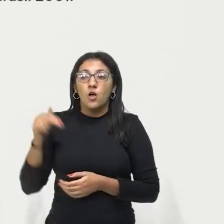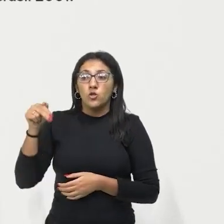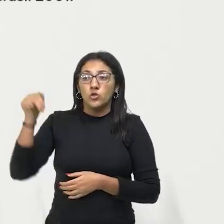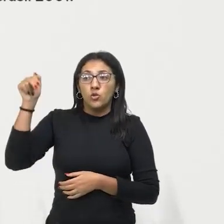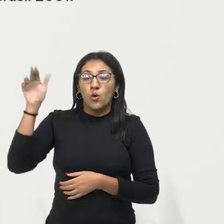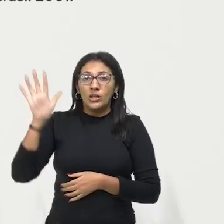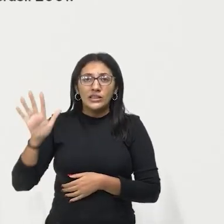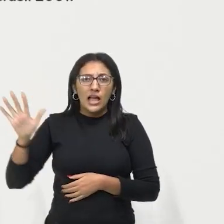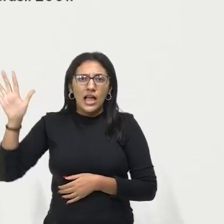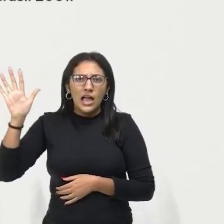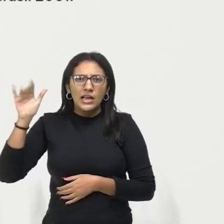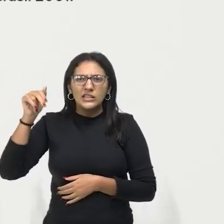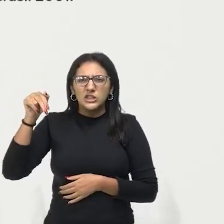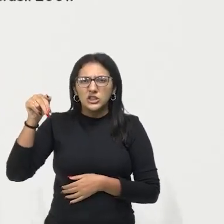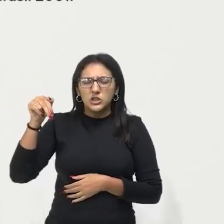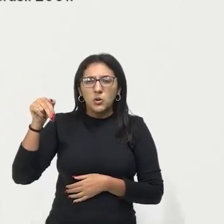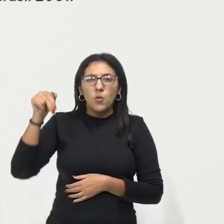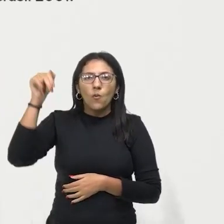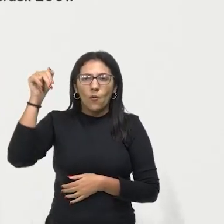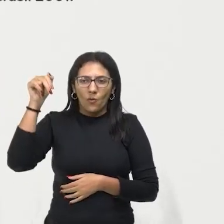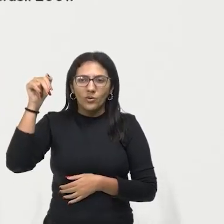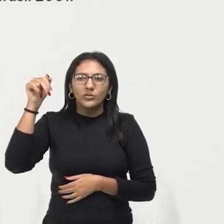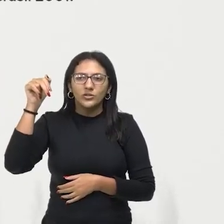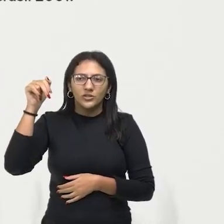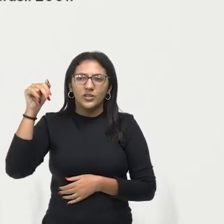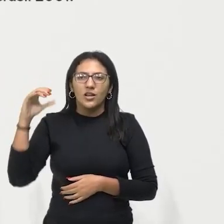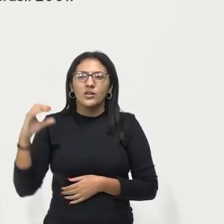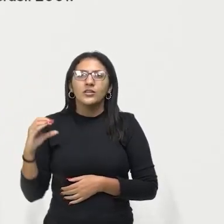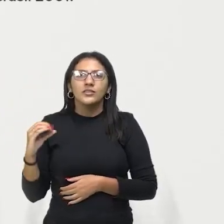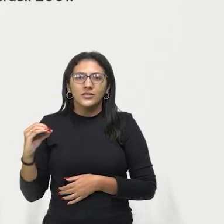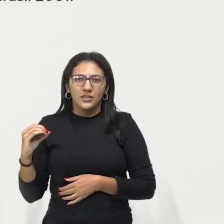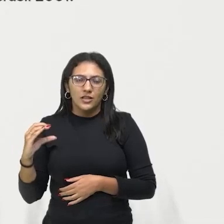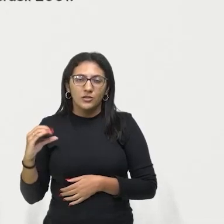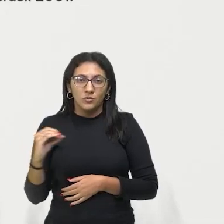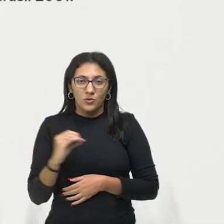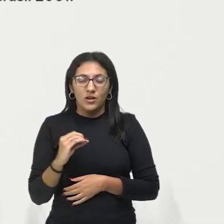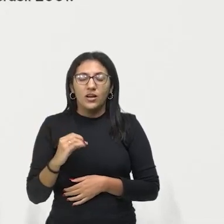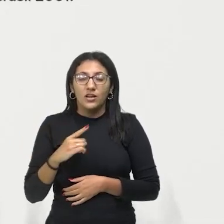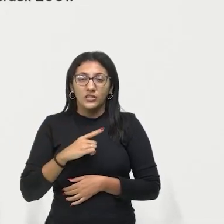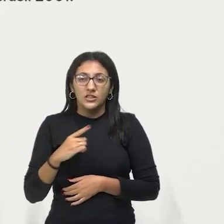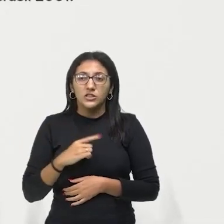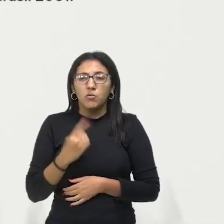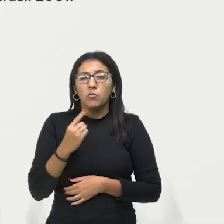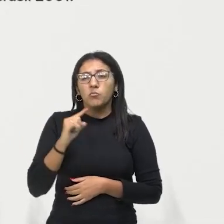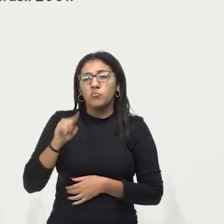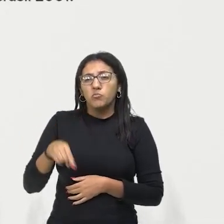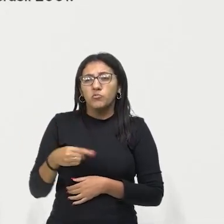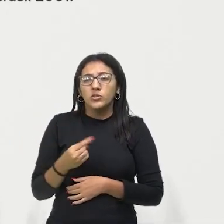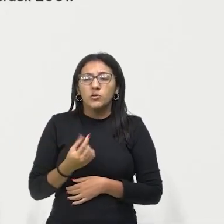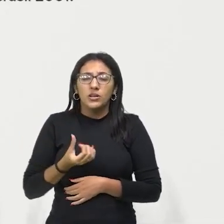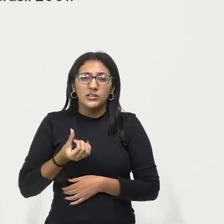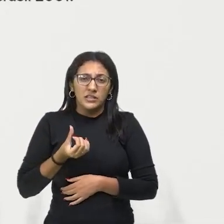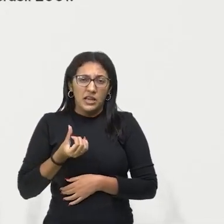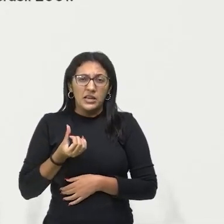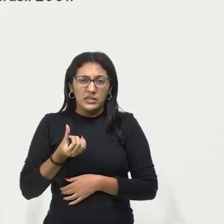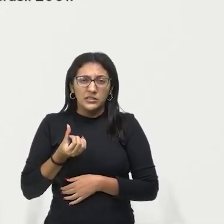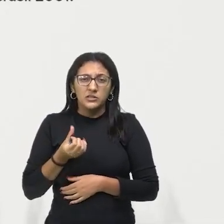66,1%, tá? O Nordeste e o Norte e o Centro-Oeste, perdão, o Norte e o Centro-Oeste